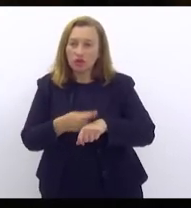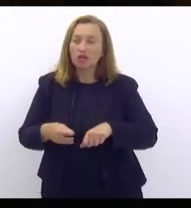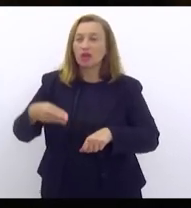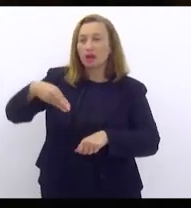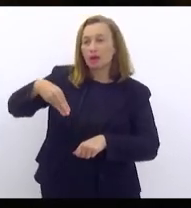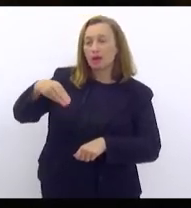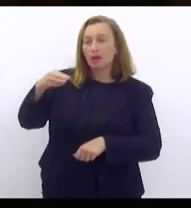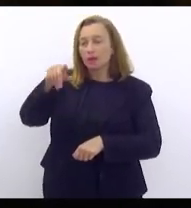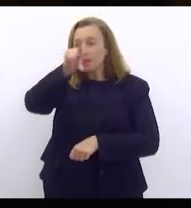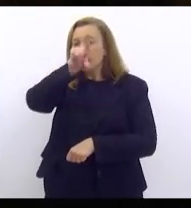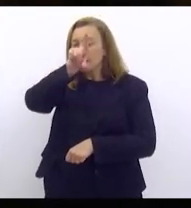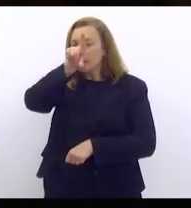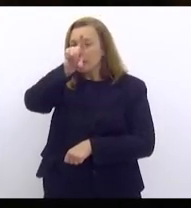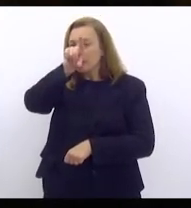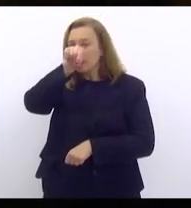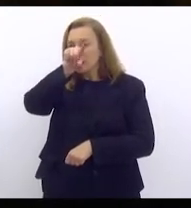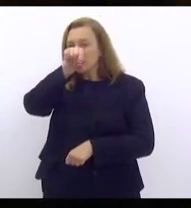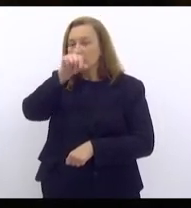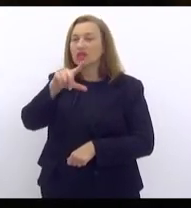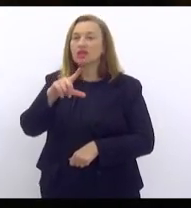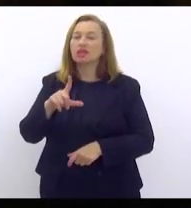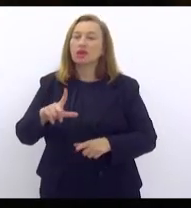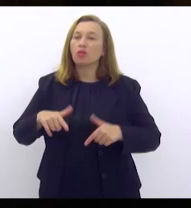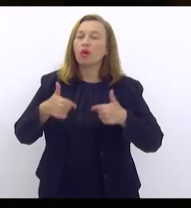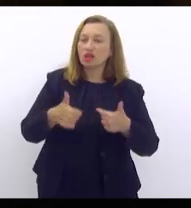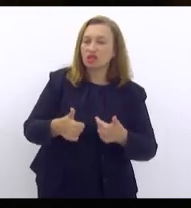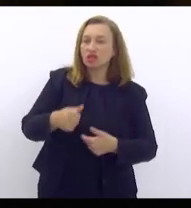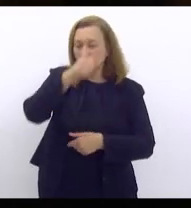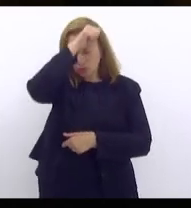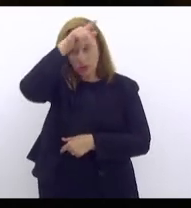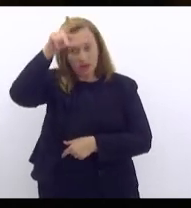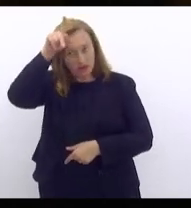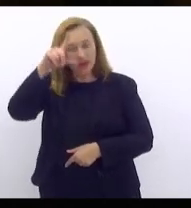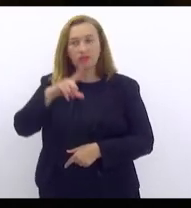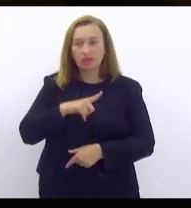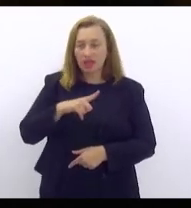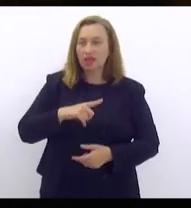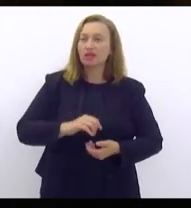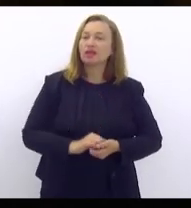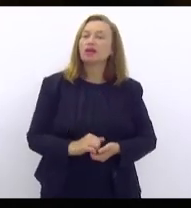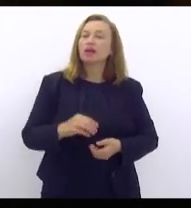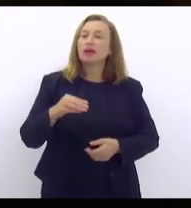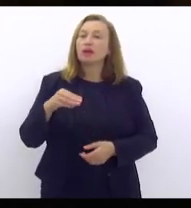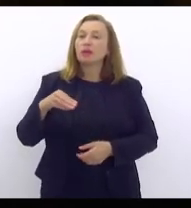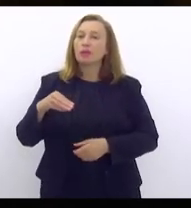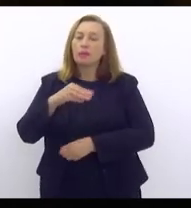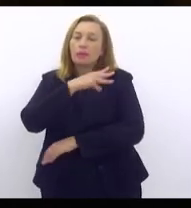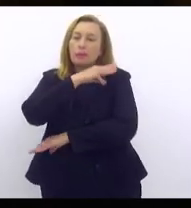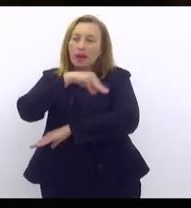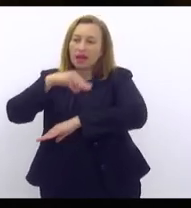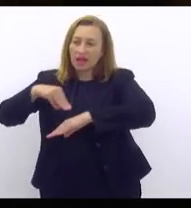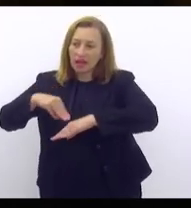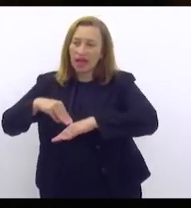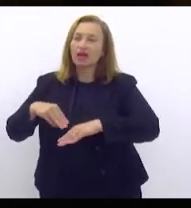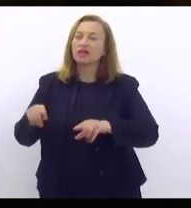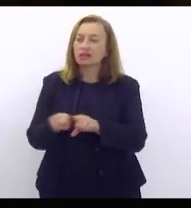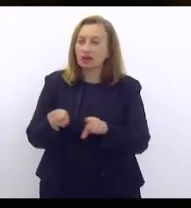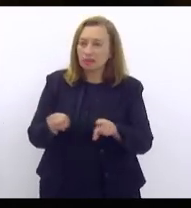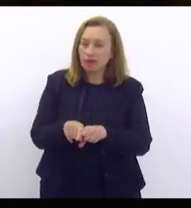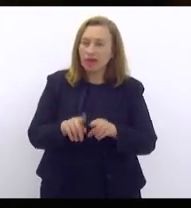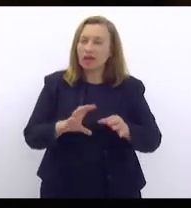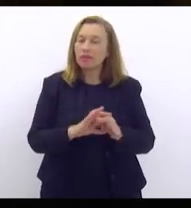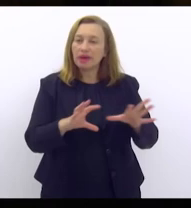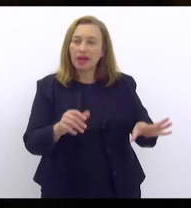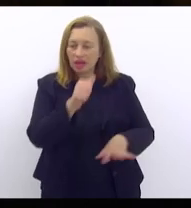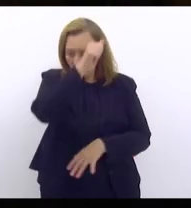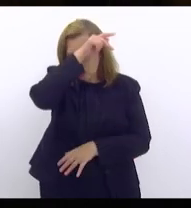Mesquita, anuência do prefeito. Maricá, autorizado pelo prefeito. Então, cidadão, cobre o prefeito